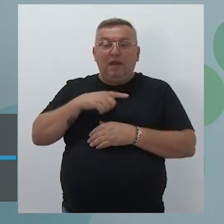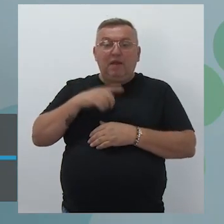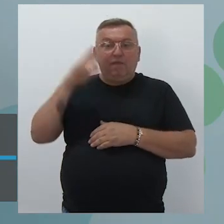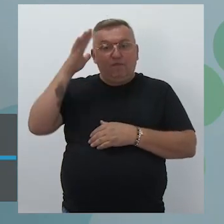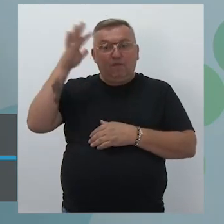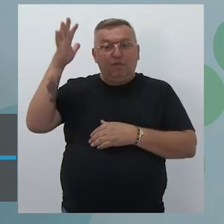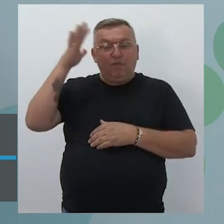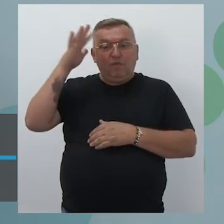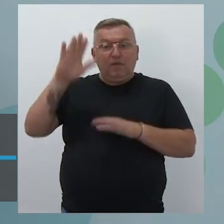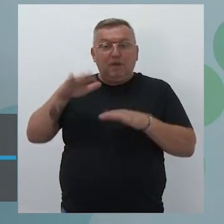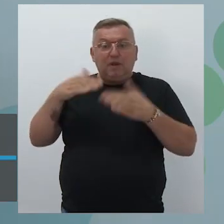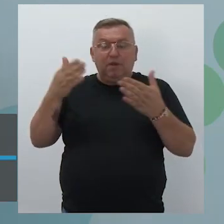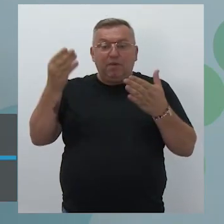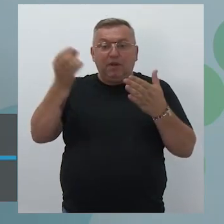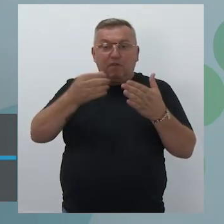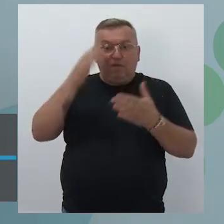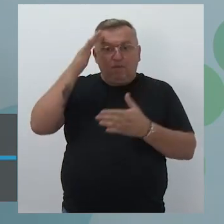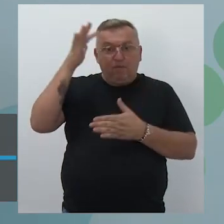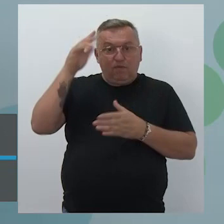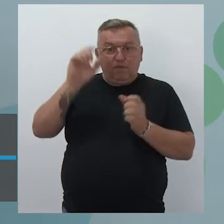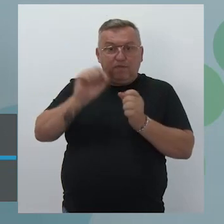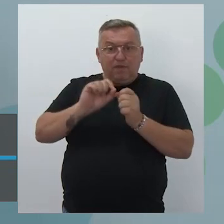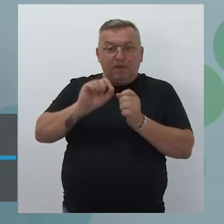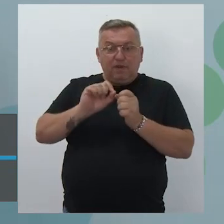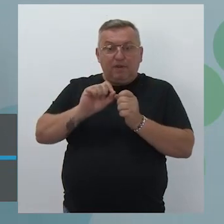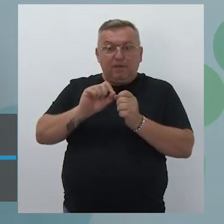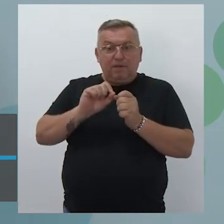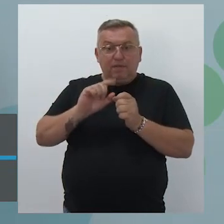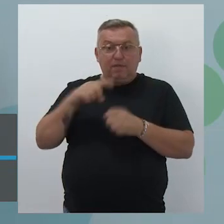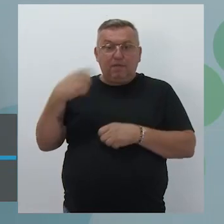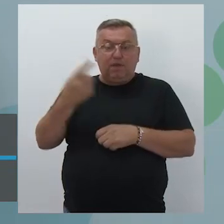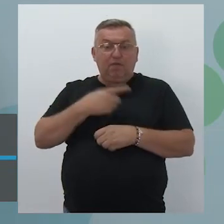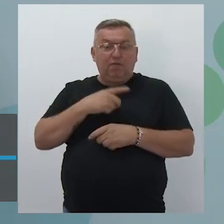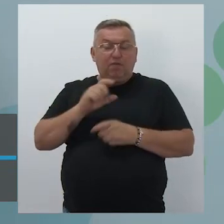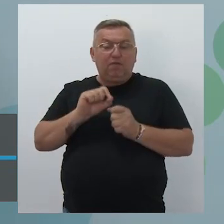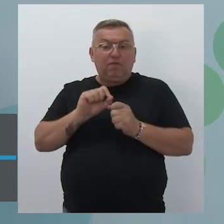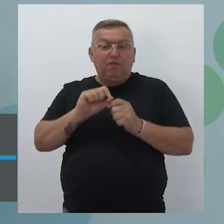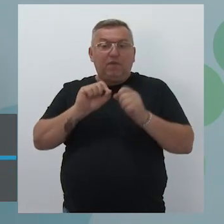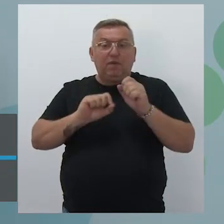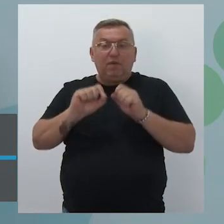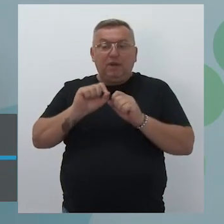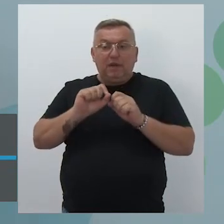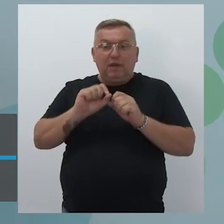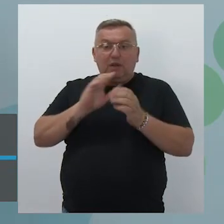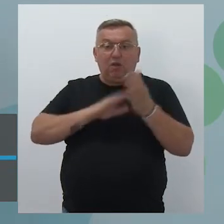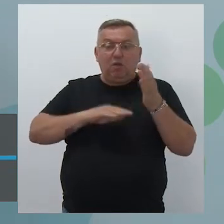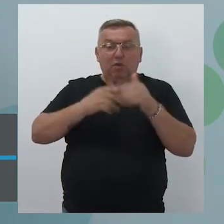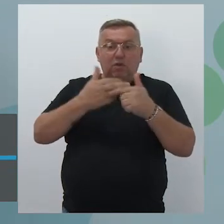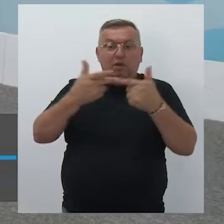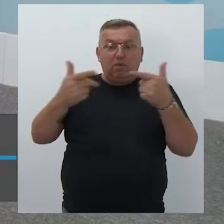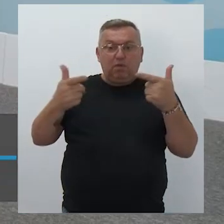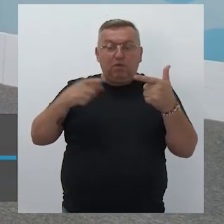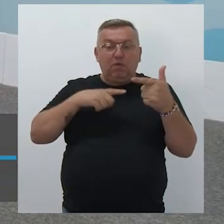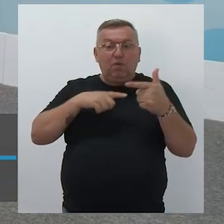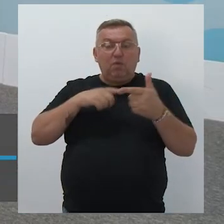filosofia, então pode deixar que filosofia faz? Não, a gente procurou enxergar todas as nuances num exercício de